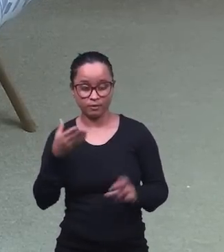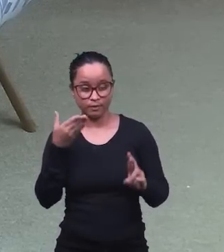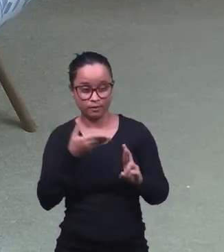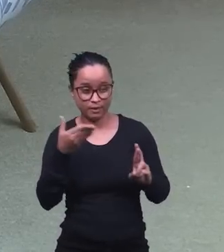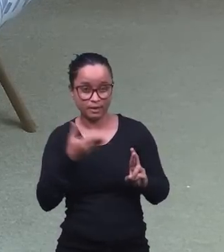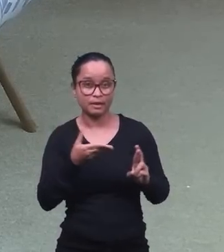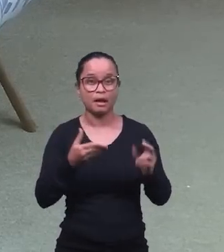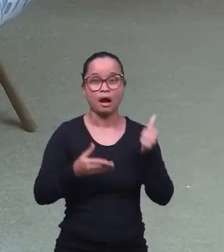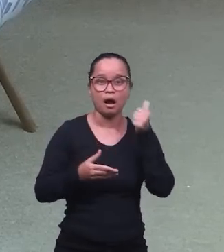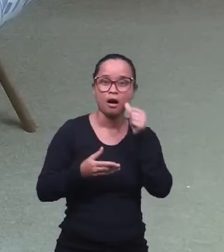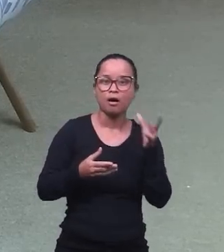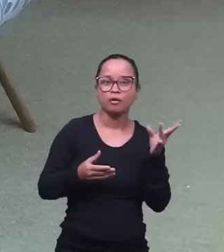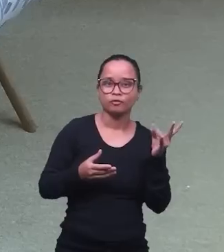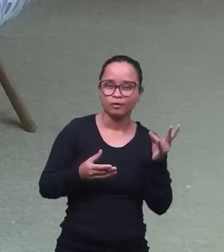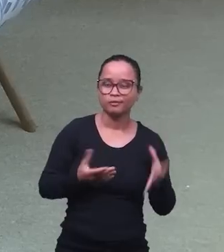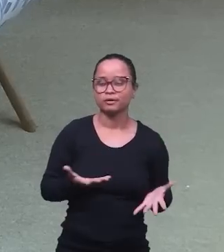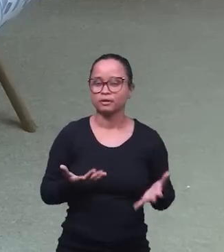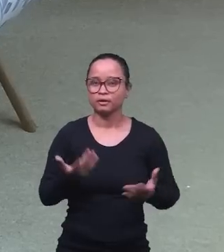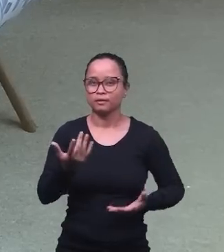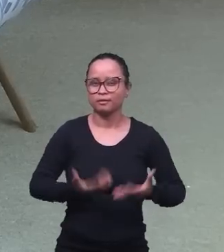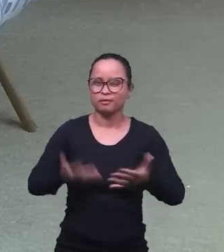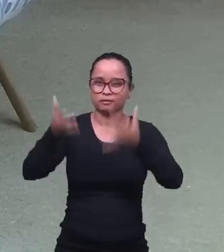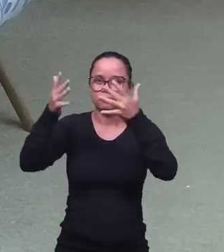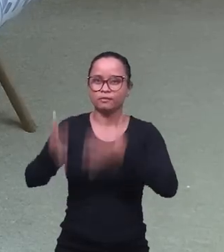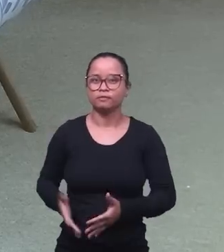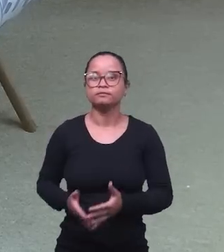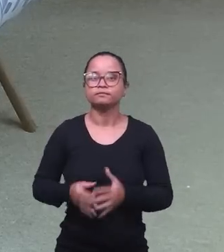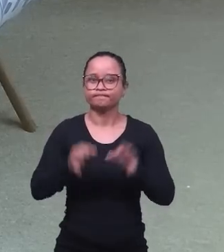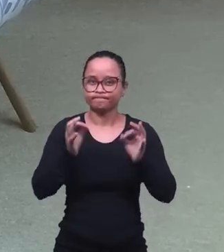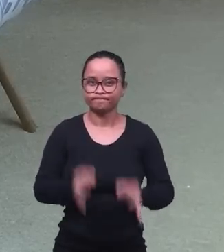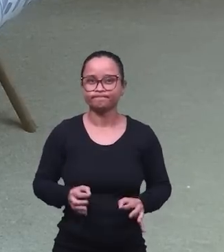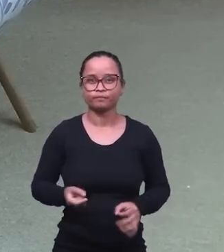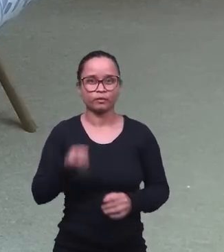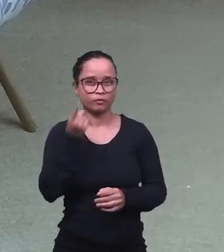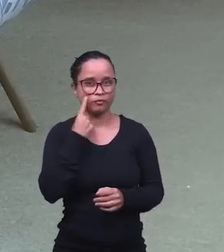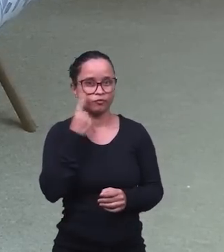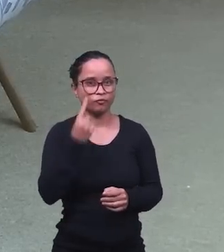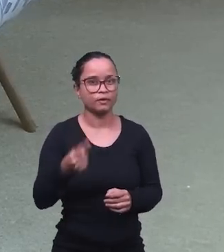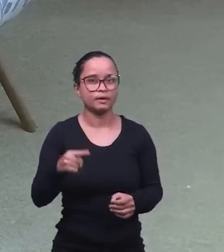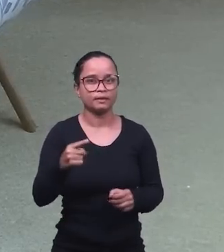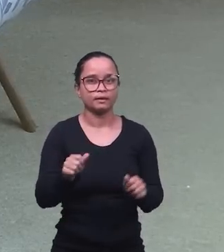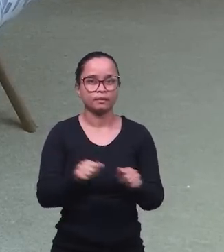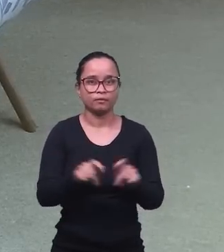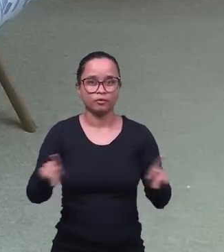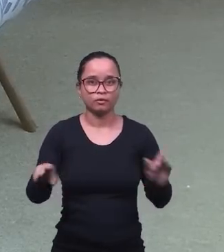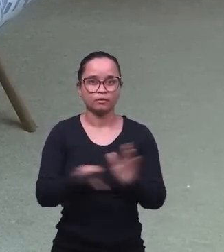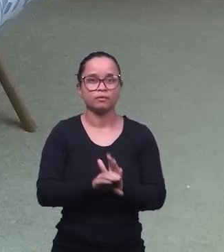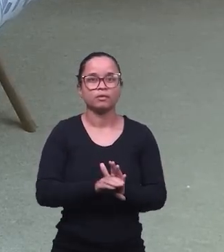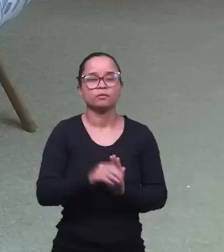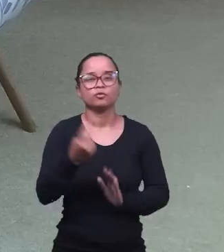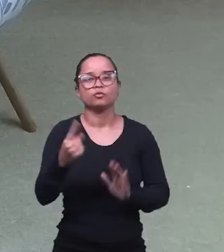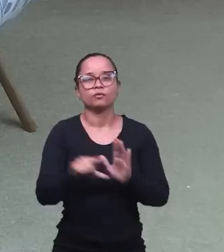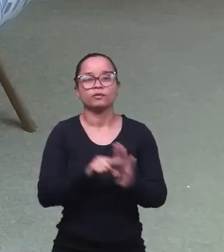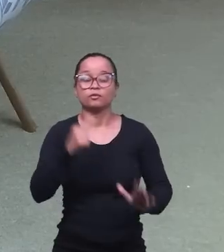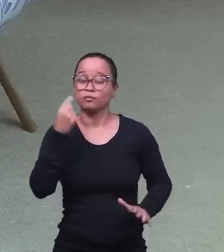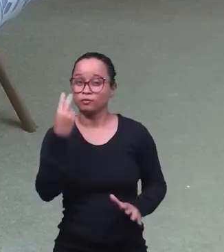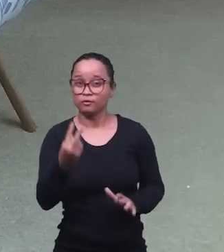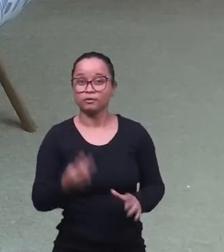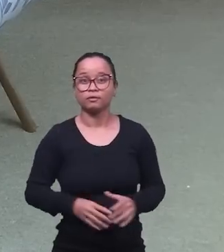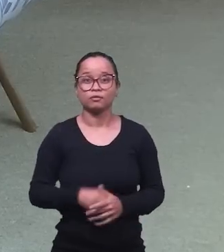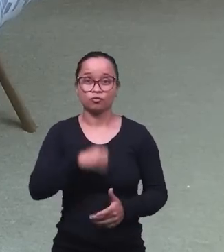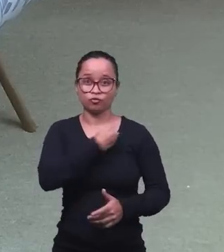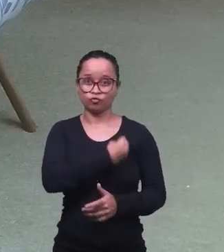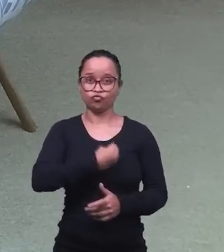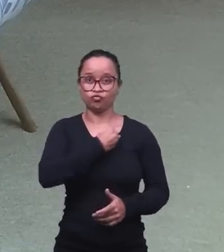referência à noiva das características da igreja, né, da igreja fiel. A gente vê lá escrito em Apocalipse capítulo 1, verso 2,